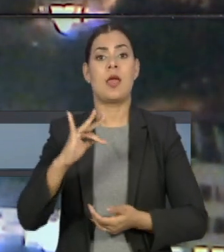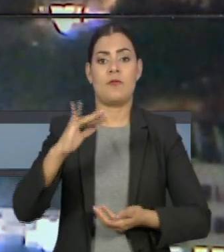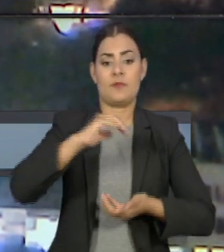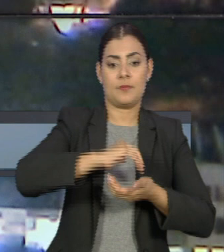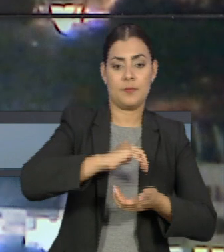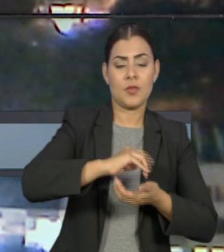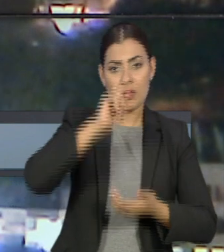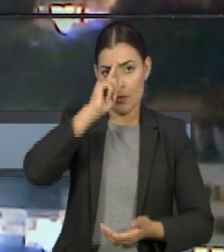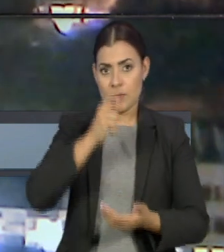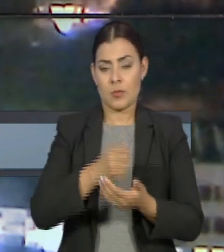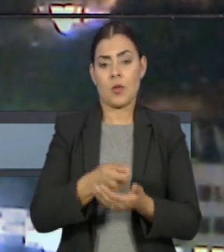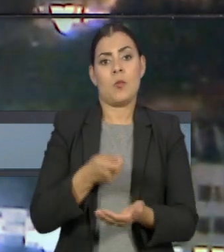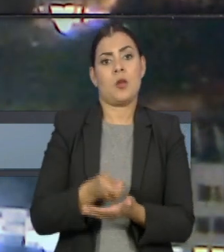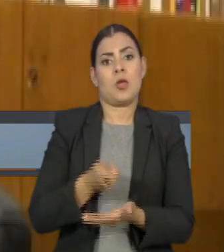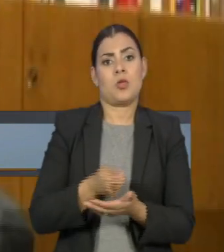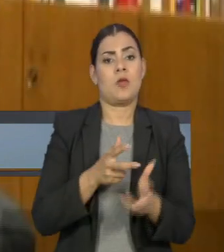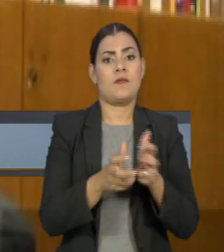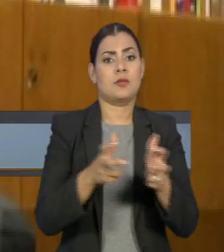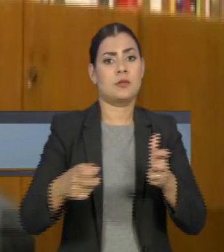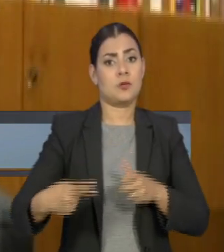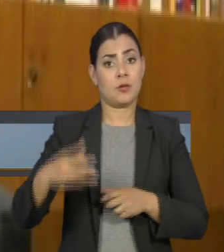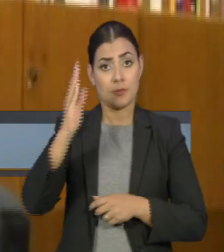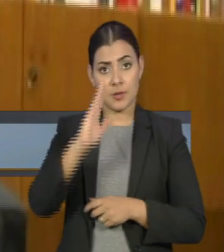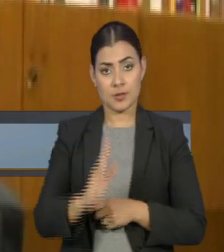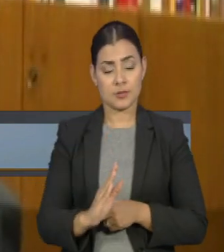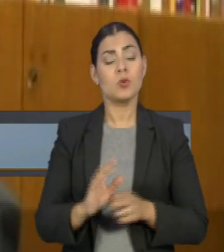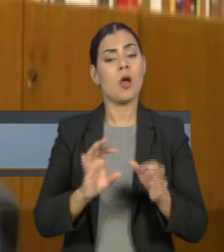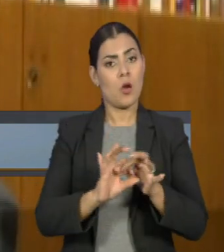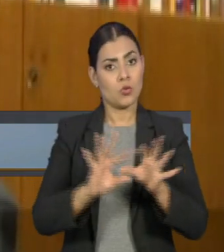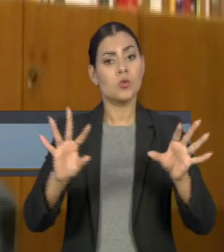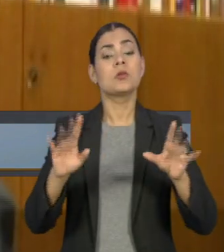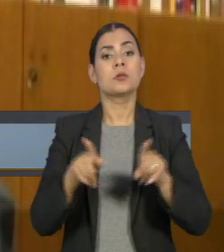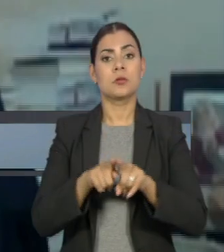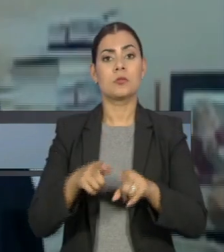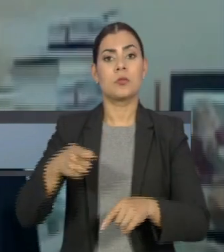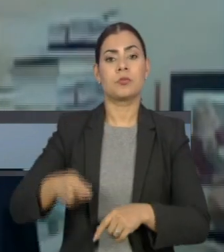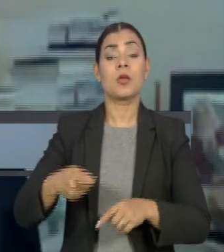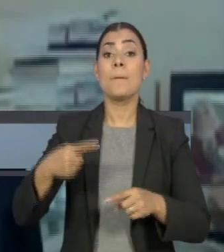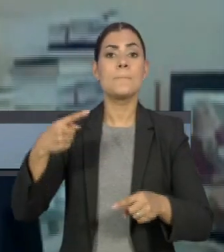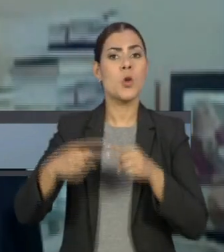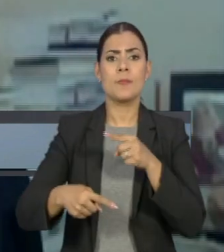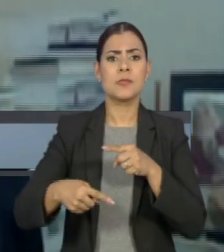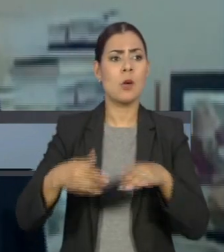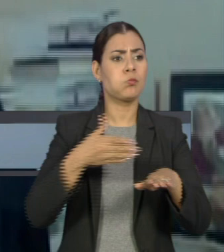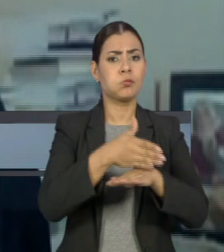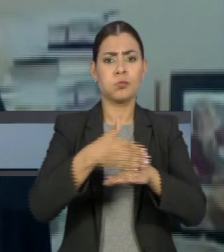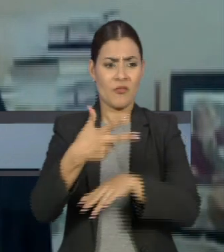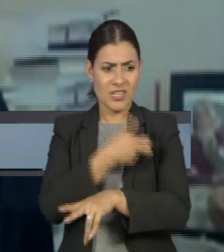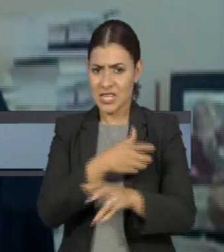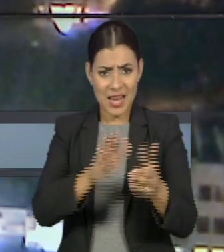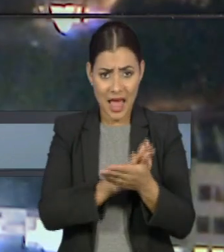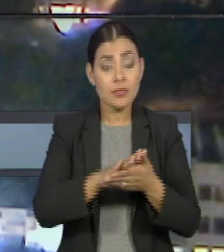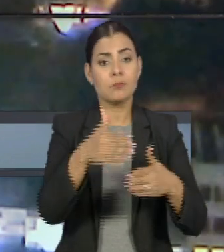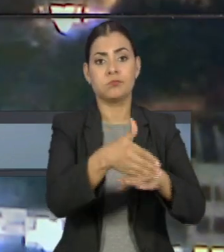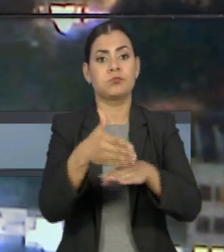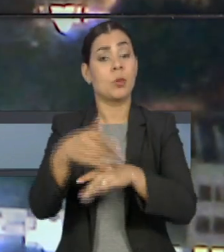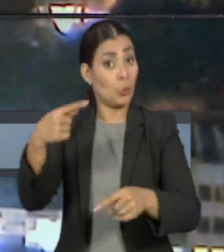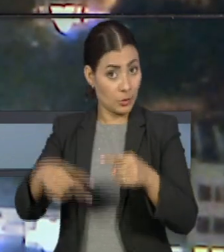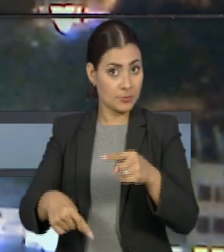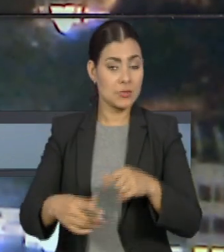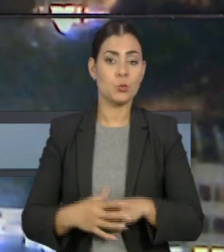de tornar obrigatória a vacinação a compreensão e aplicação de restrições a quem não se vacinar